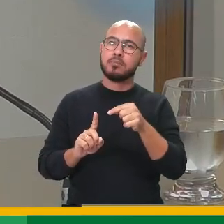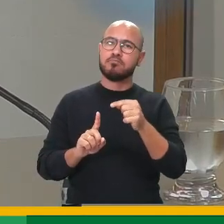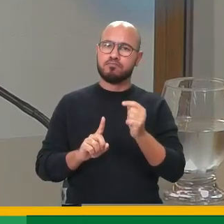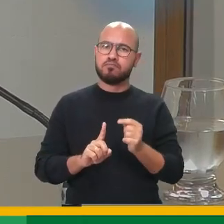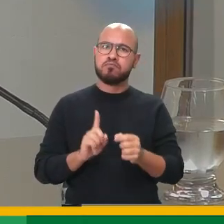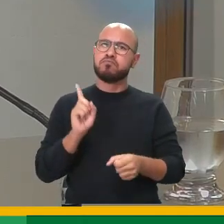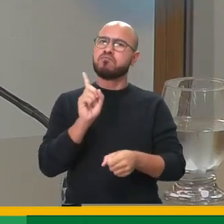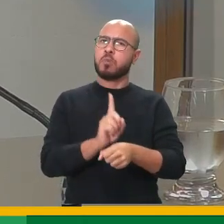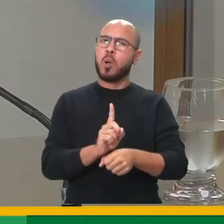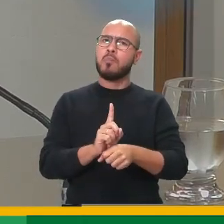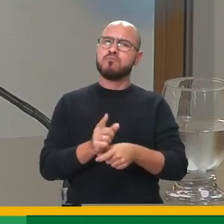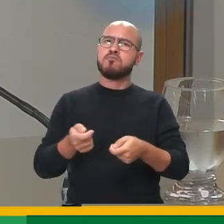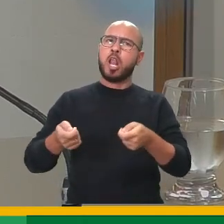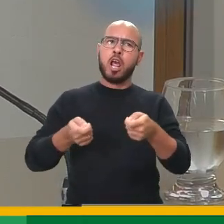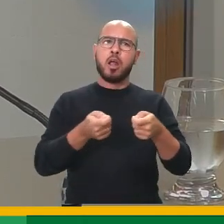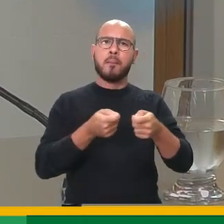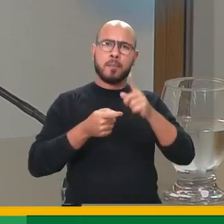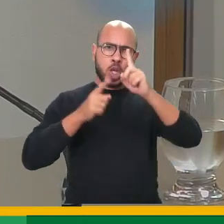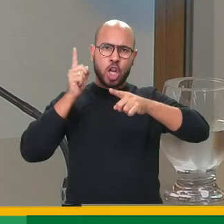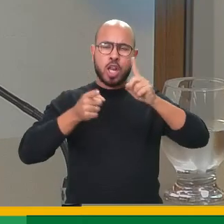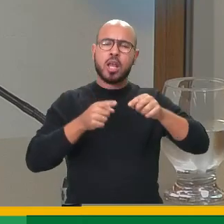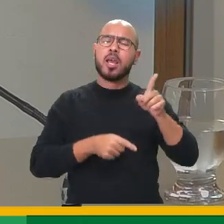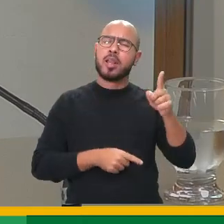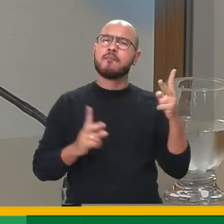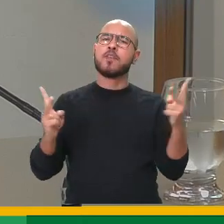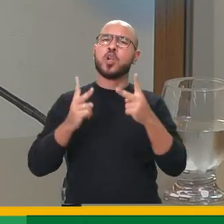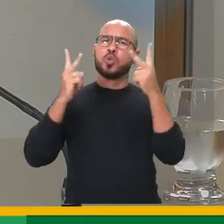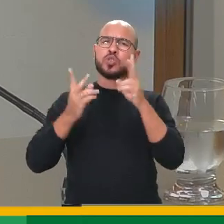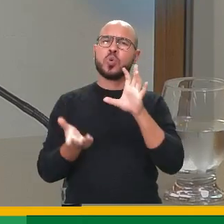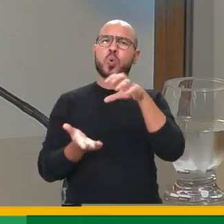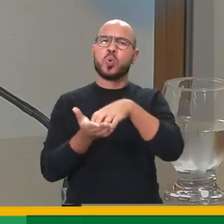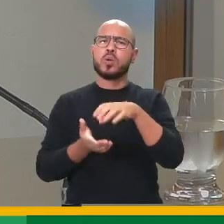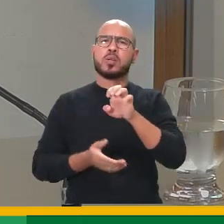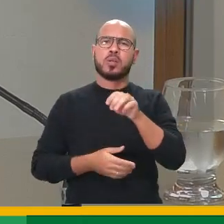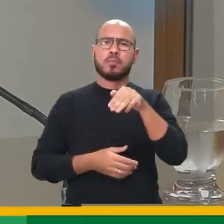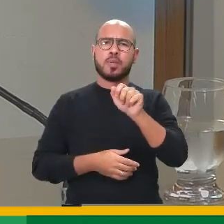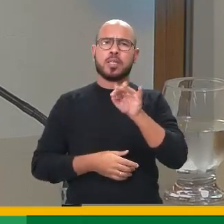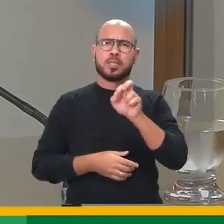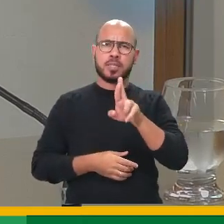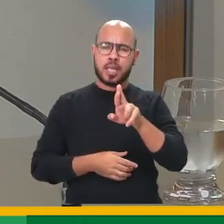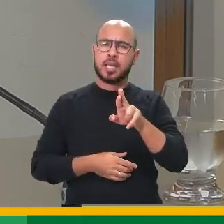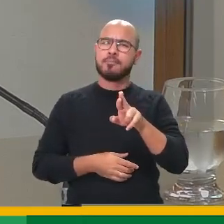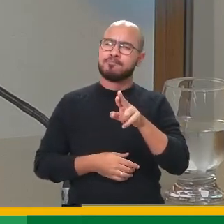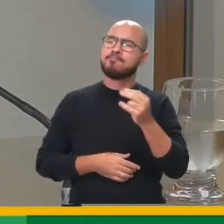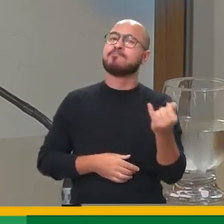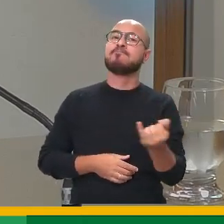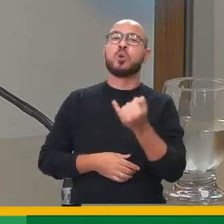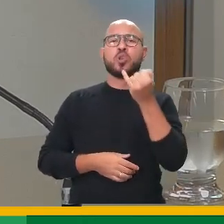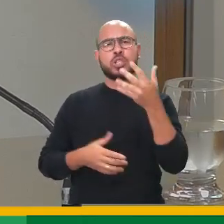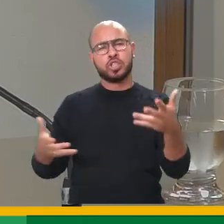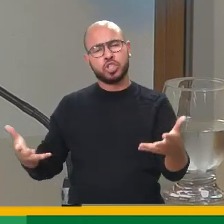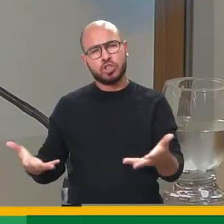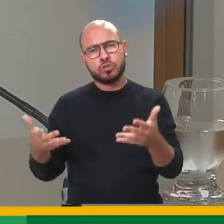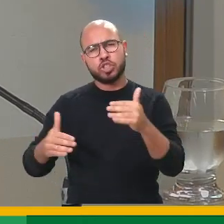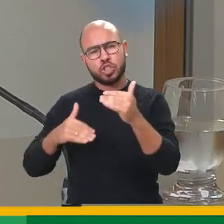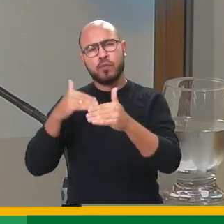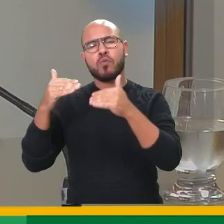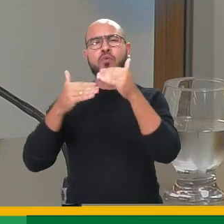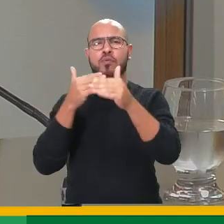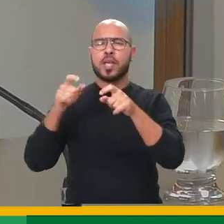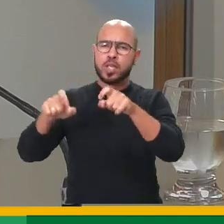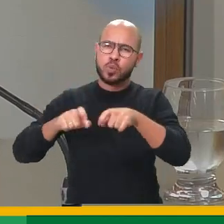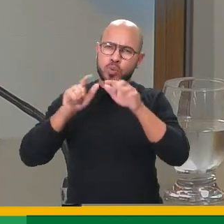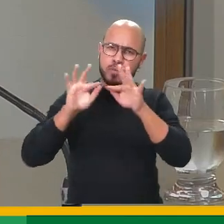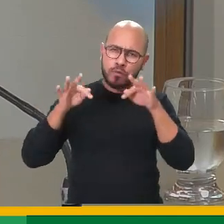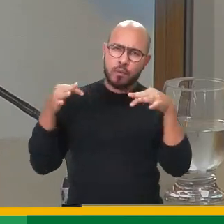valorizou sempre viu aem Matera um órgão importantíssimo para desenvolvimento dessa agricultura familiar do pequeno agricultor então